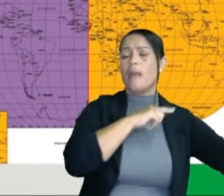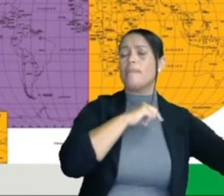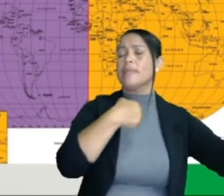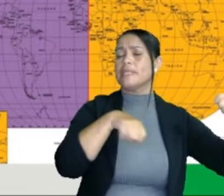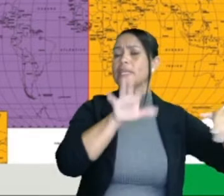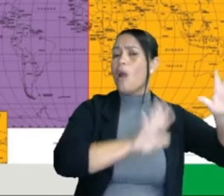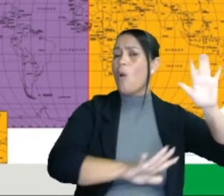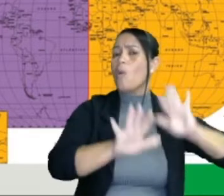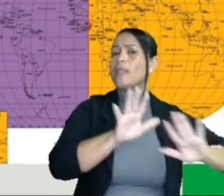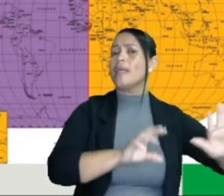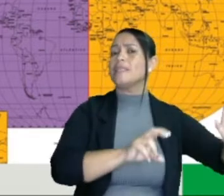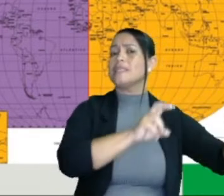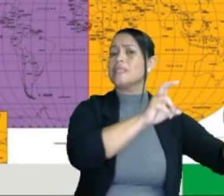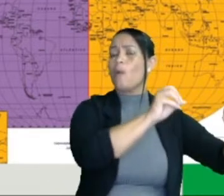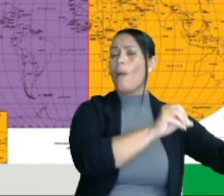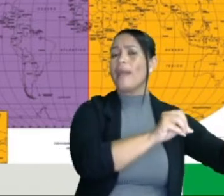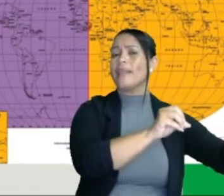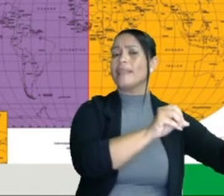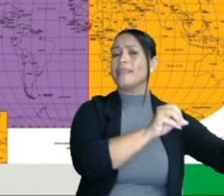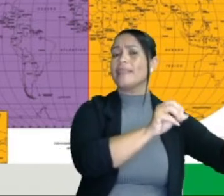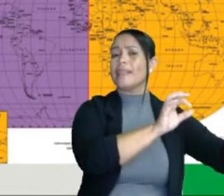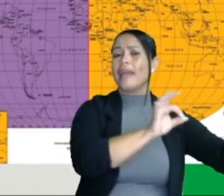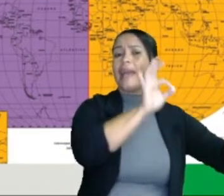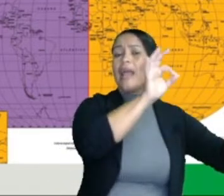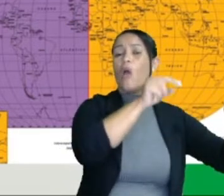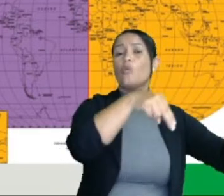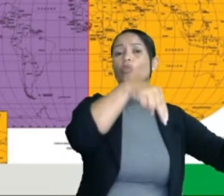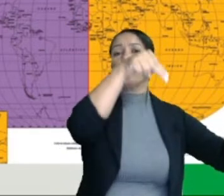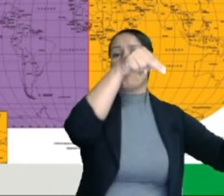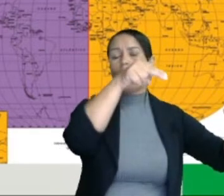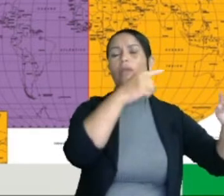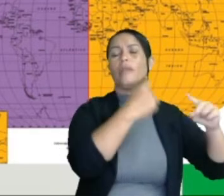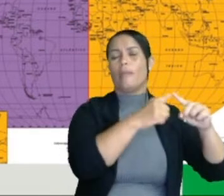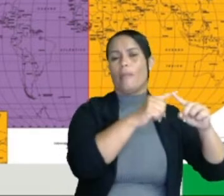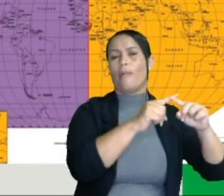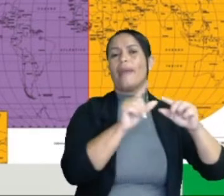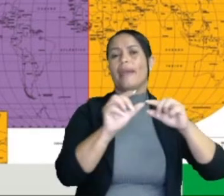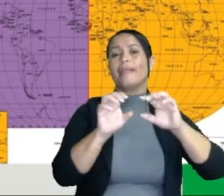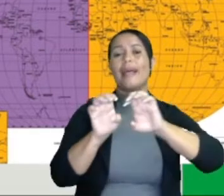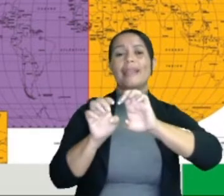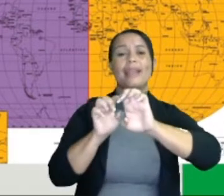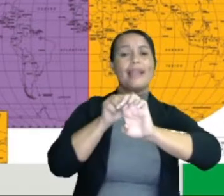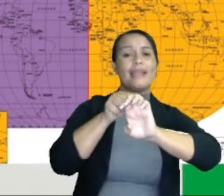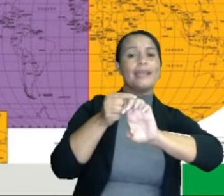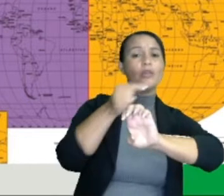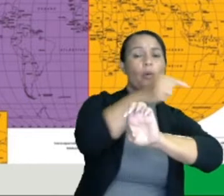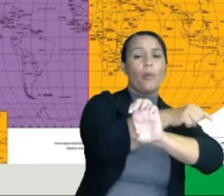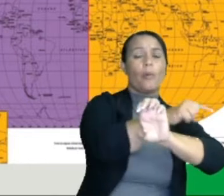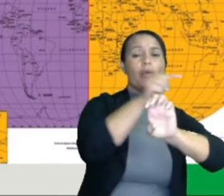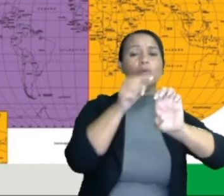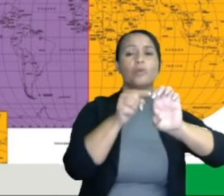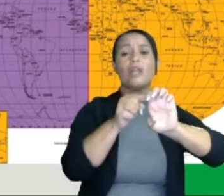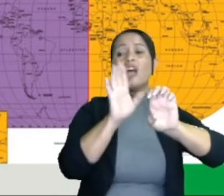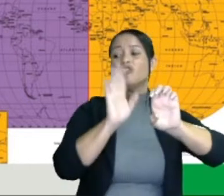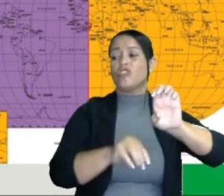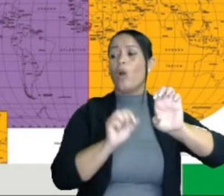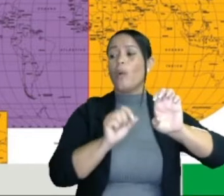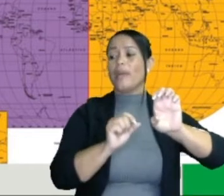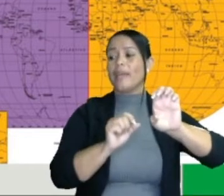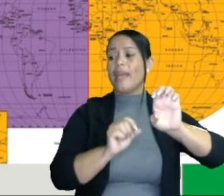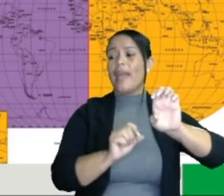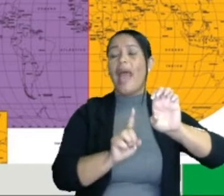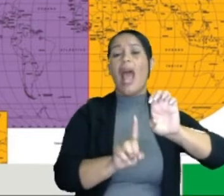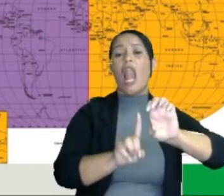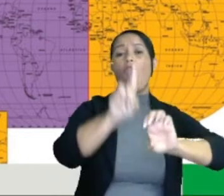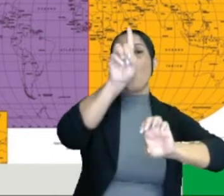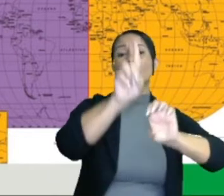cuidado, 50 graus norte, tá bom? Porque está ao norte da linha do Equador. E já a longitude seria